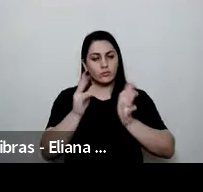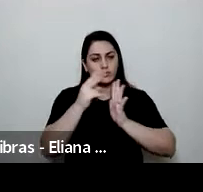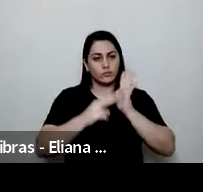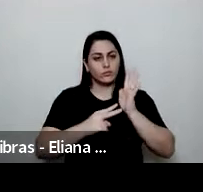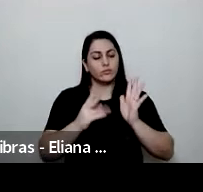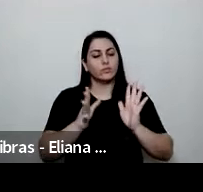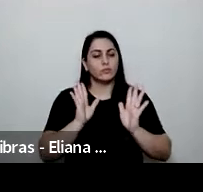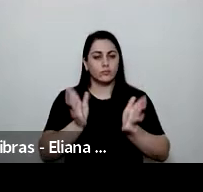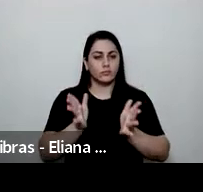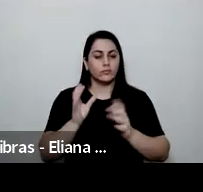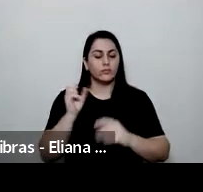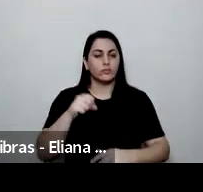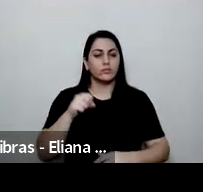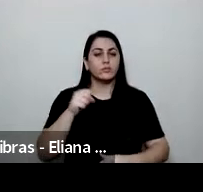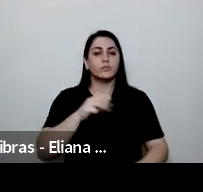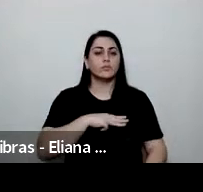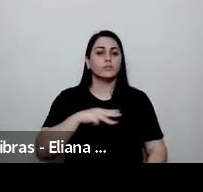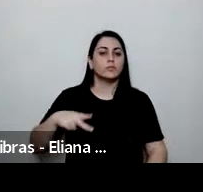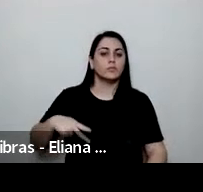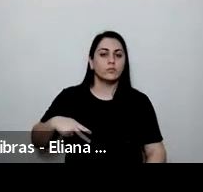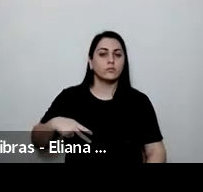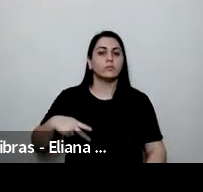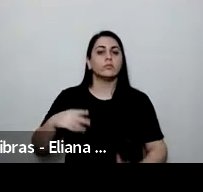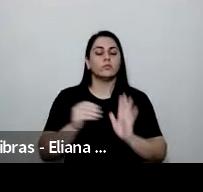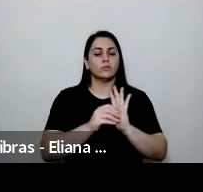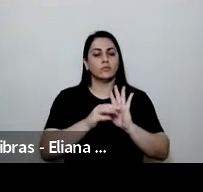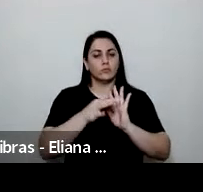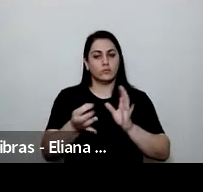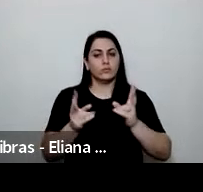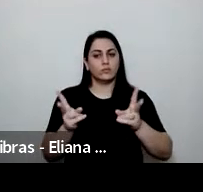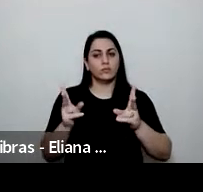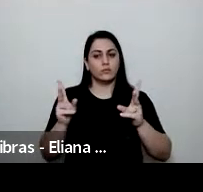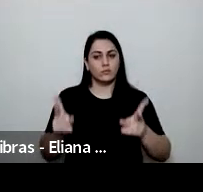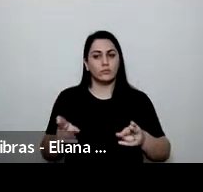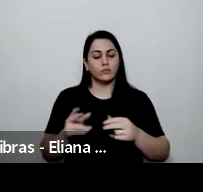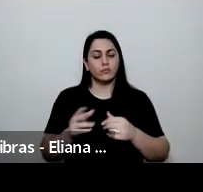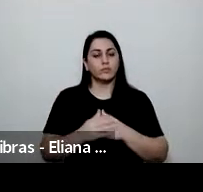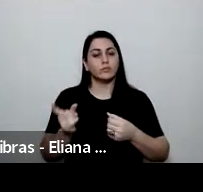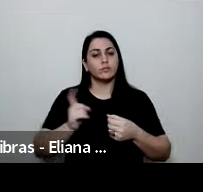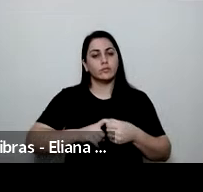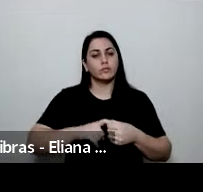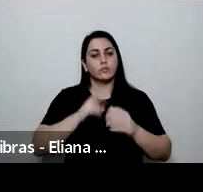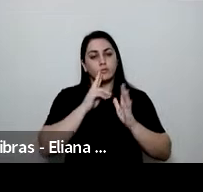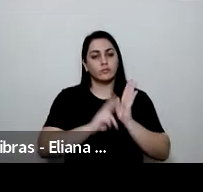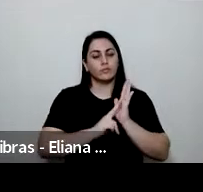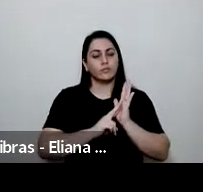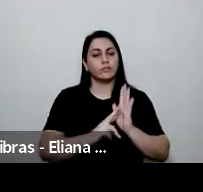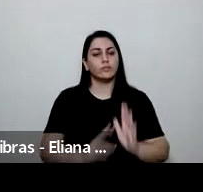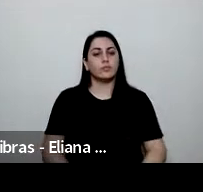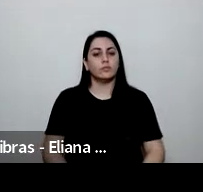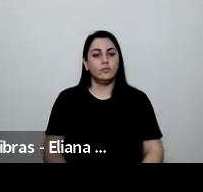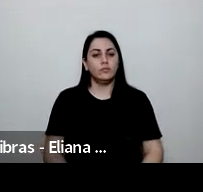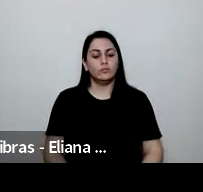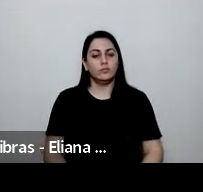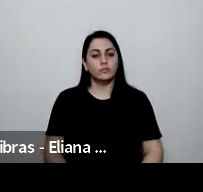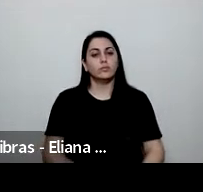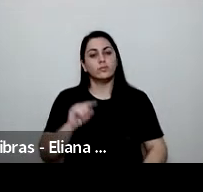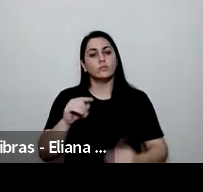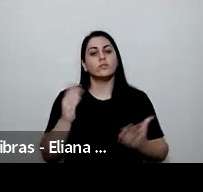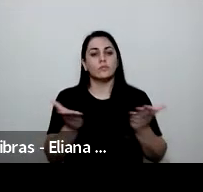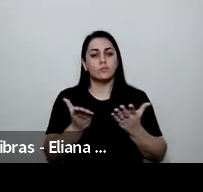preferir do Ministério Público a palavra devolva palavra a senhora relatora em